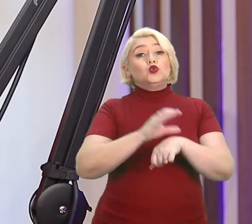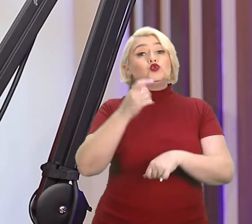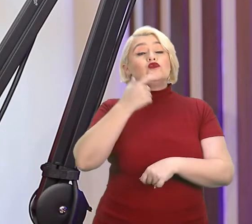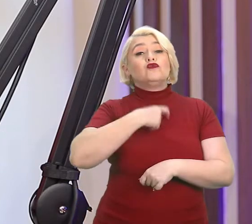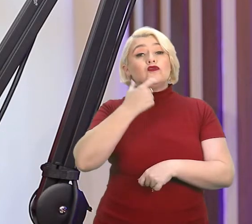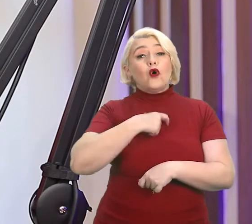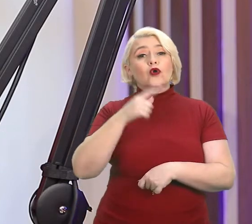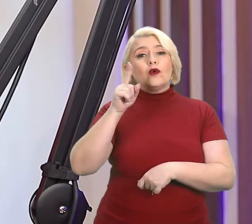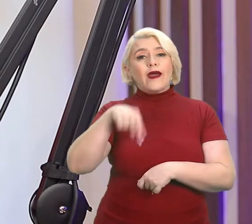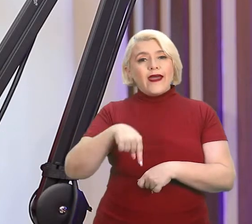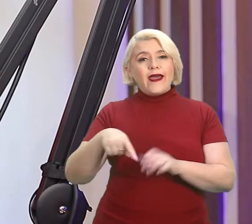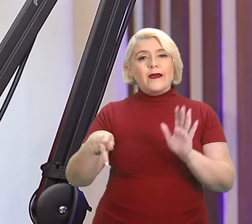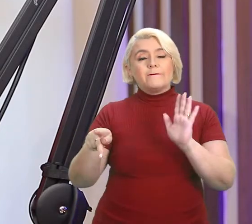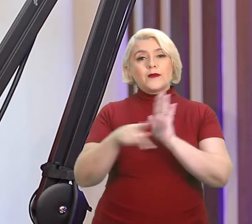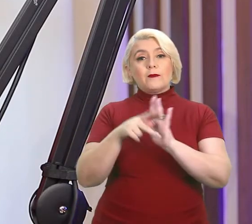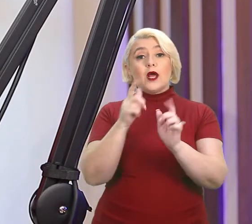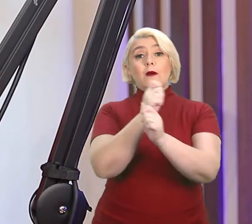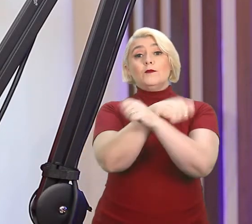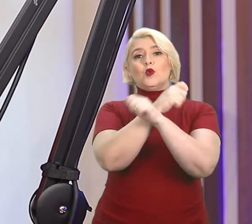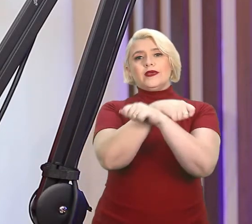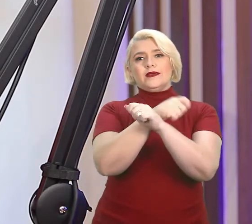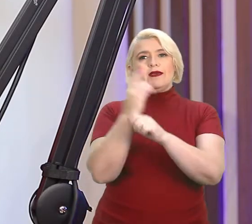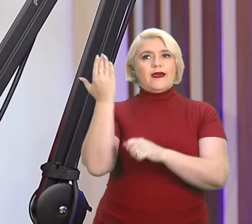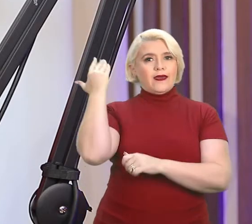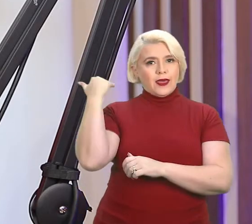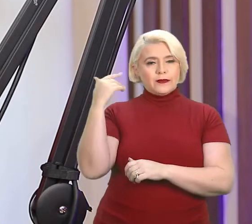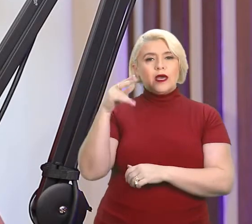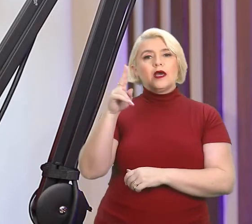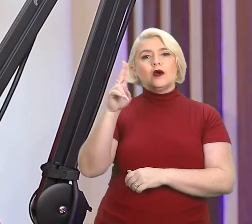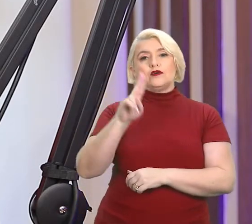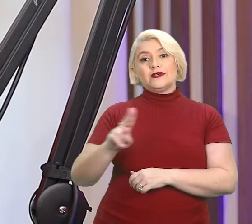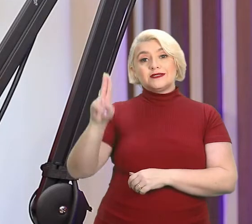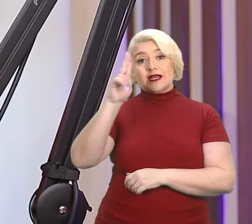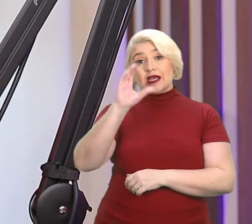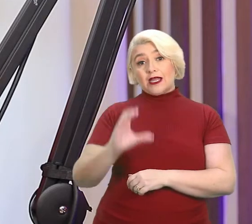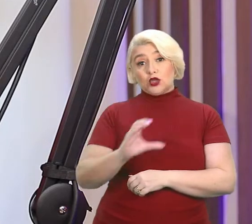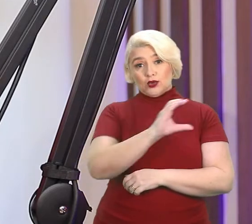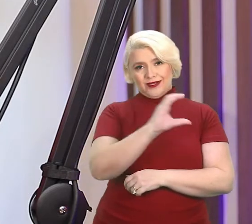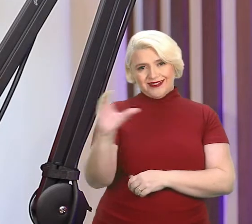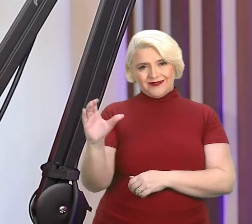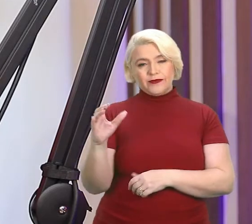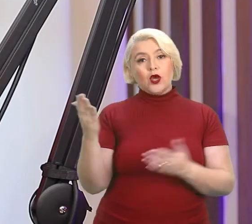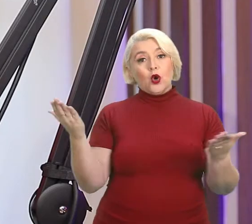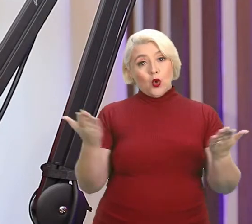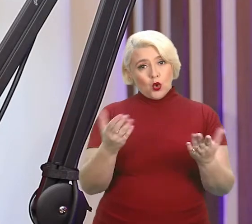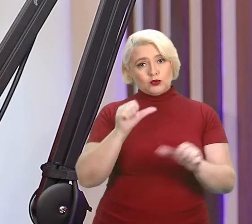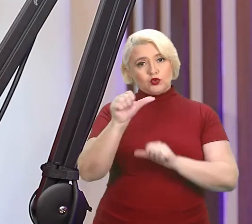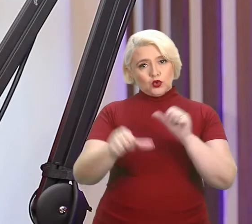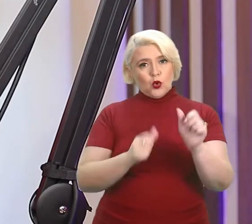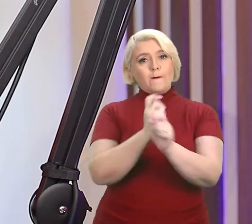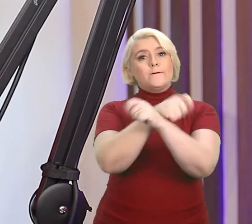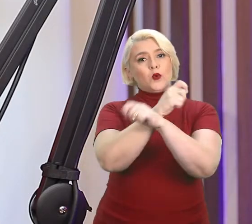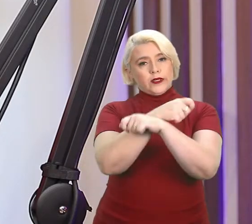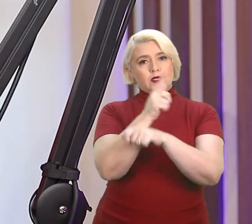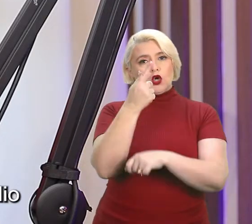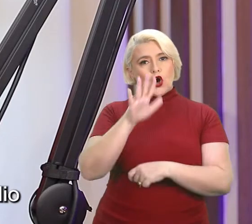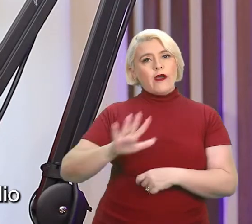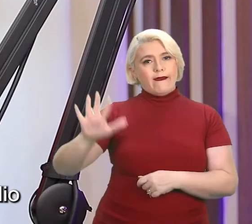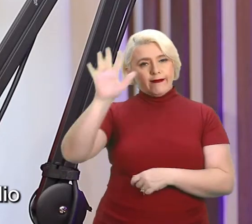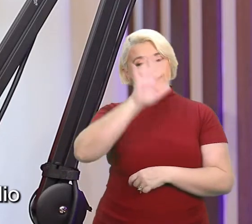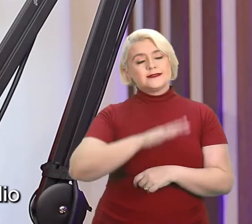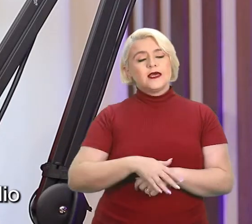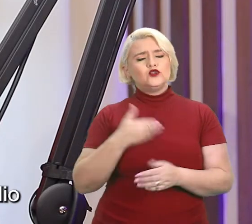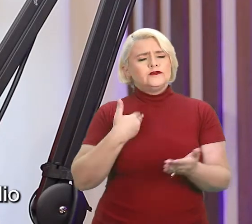fala PUC, né? Era na época Universidade Católica. Sim. E hoje ela é PUC Goiás. E aí eu tive que estudar muito